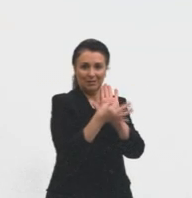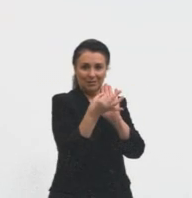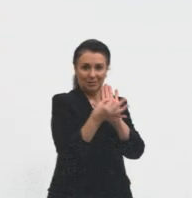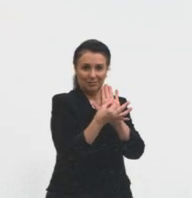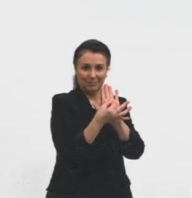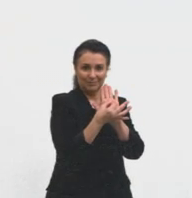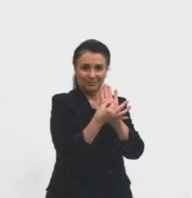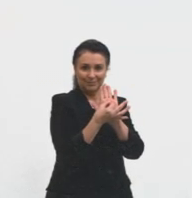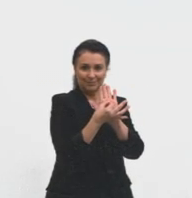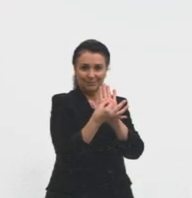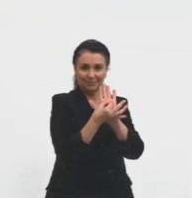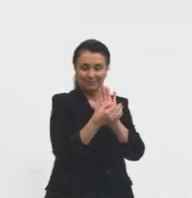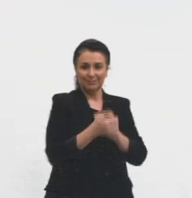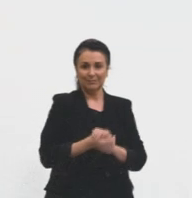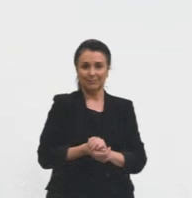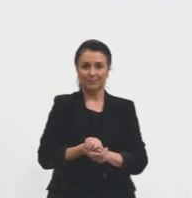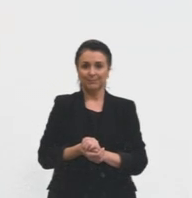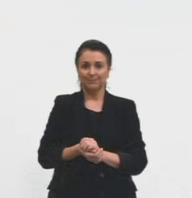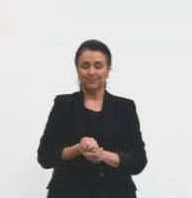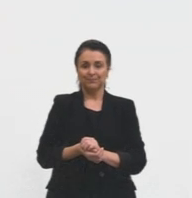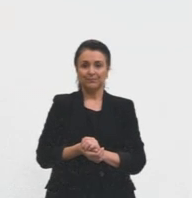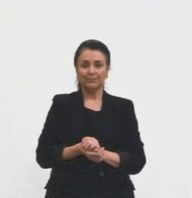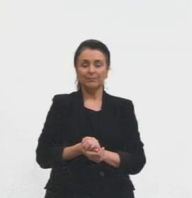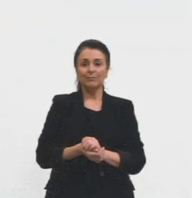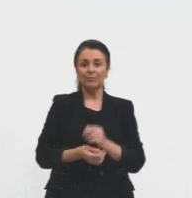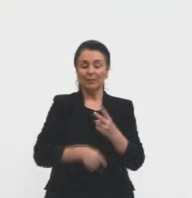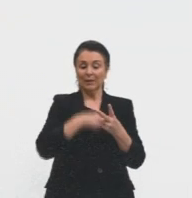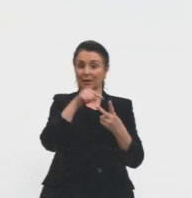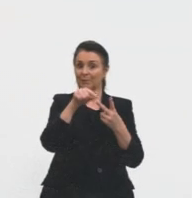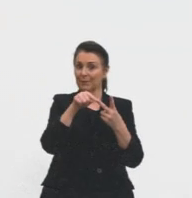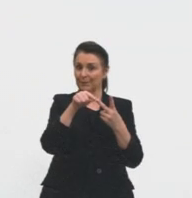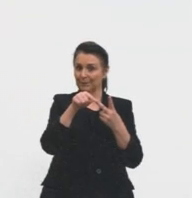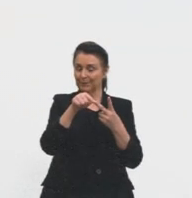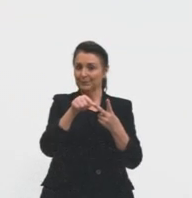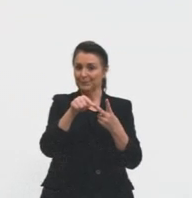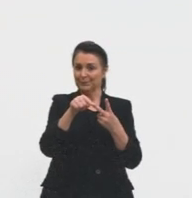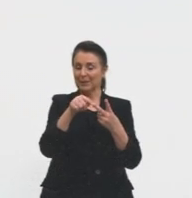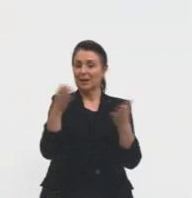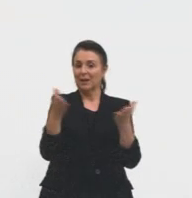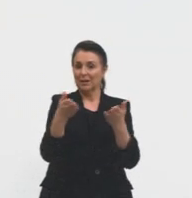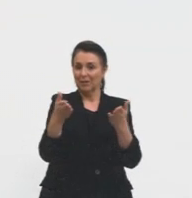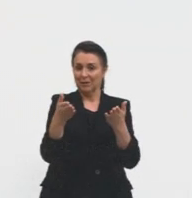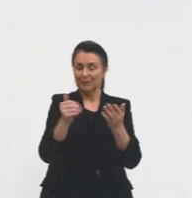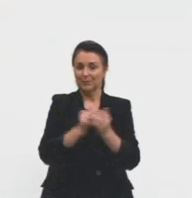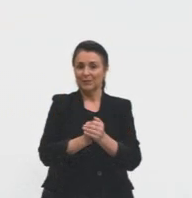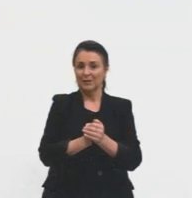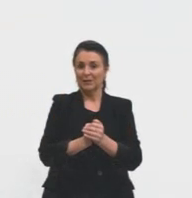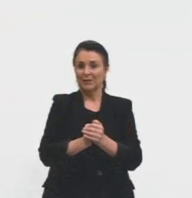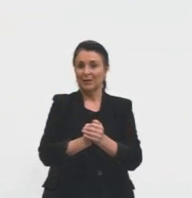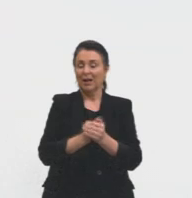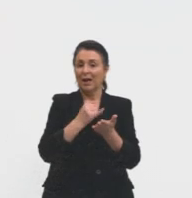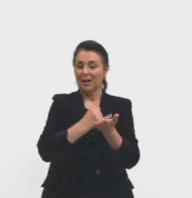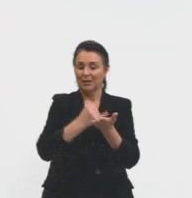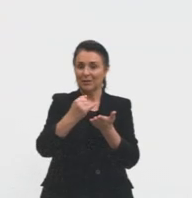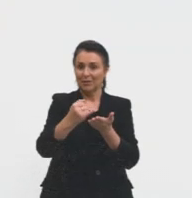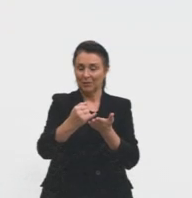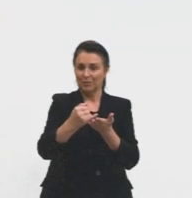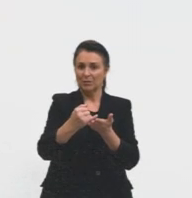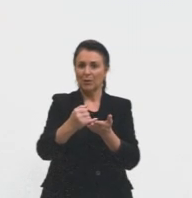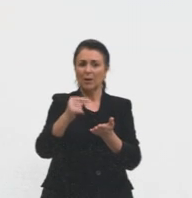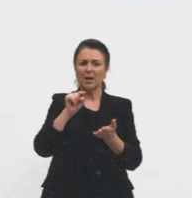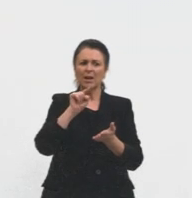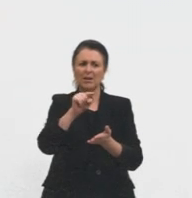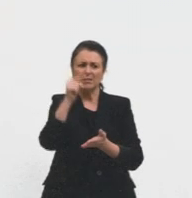desse tema o segundo período ele foi o primeiro né agora o segundo período dessa introdução esse